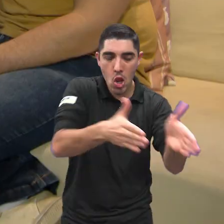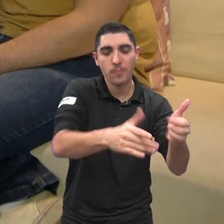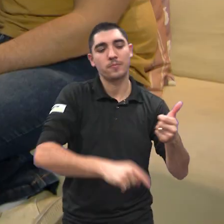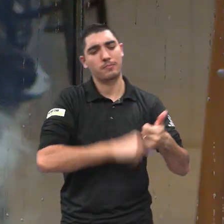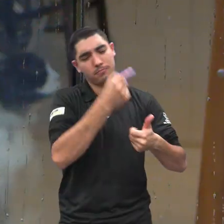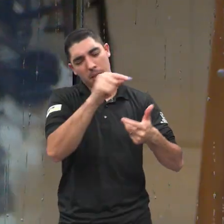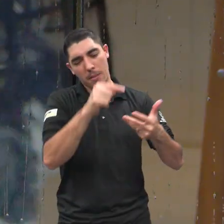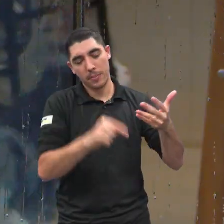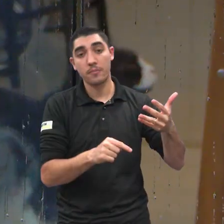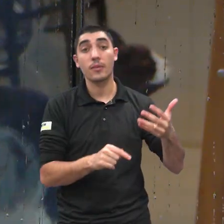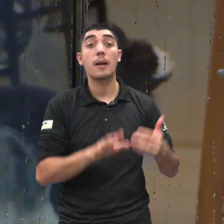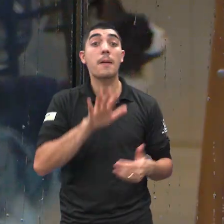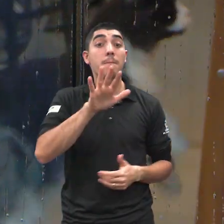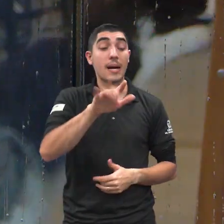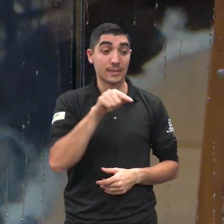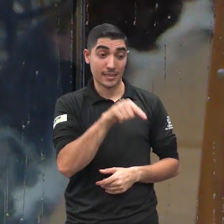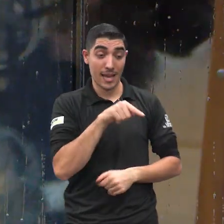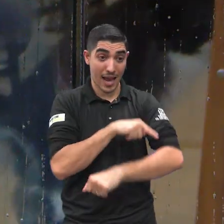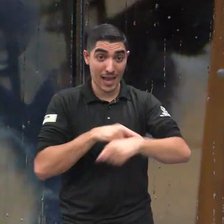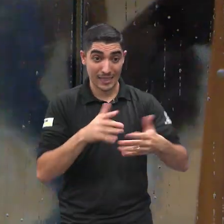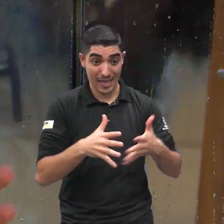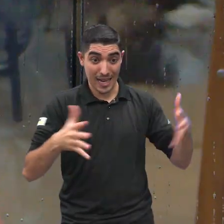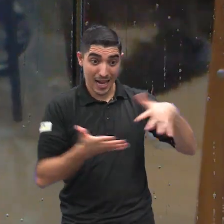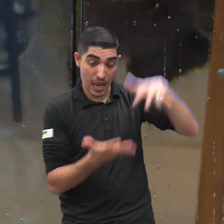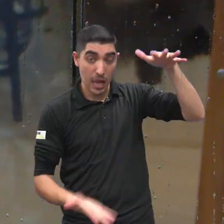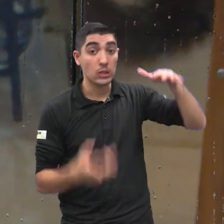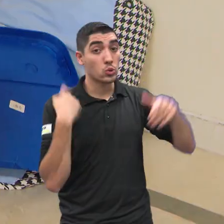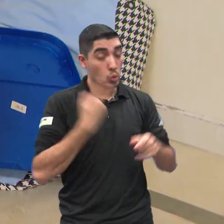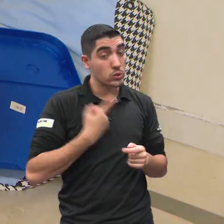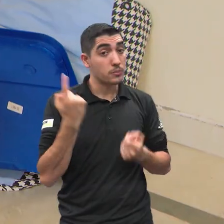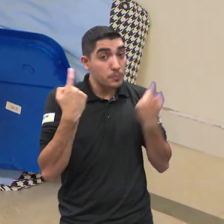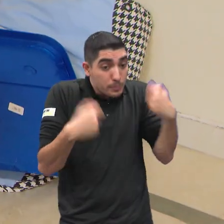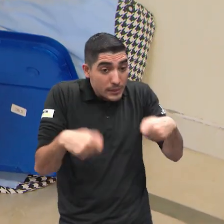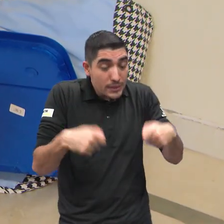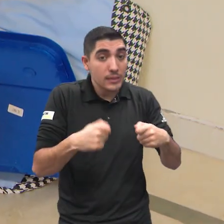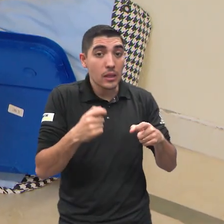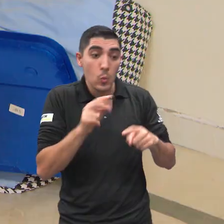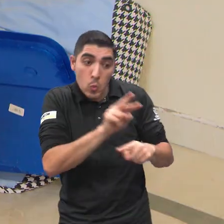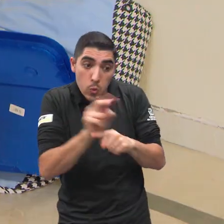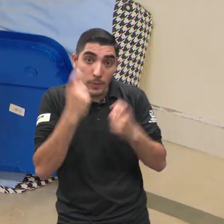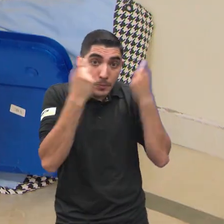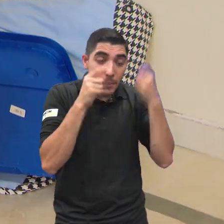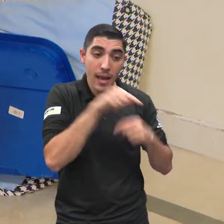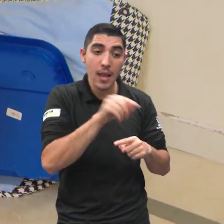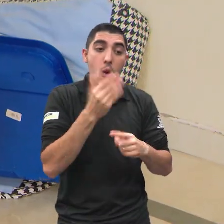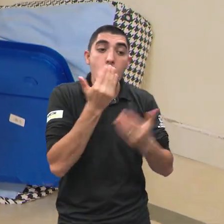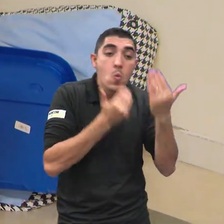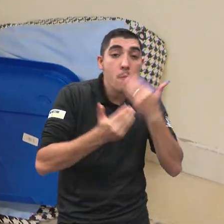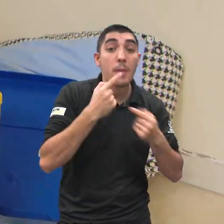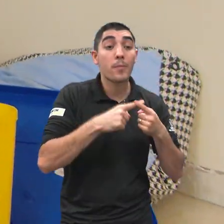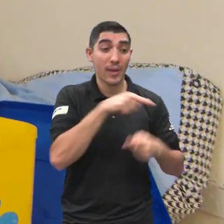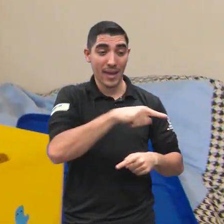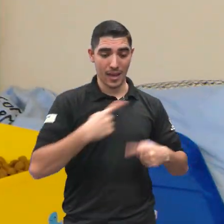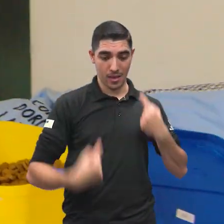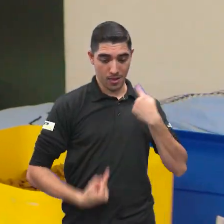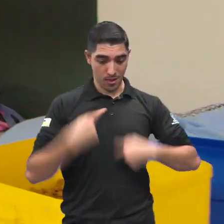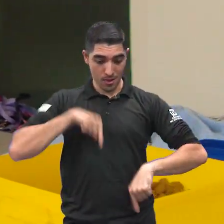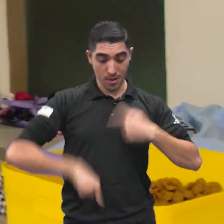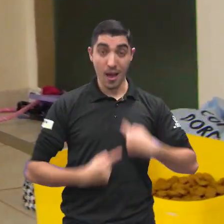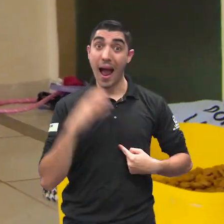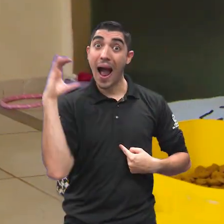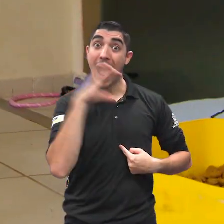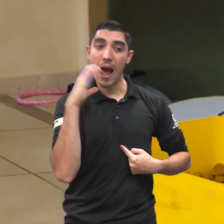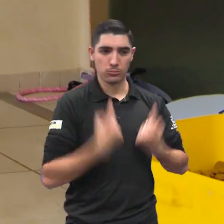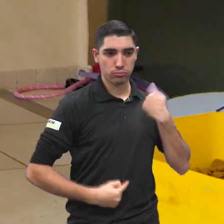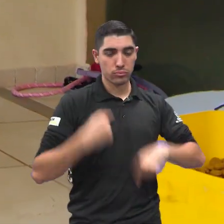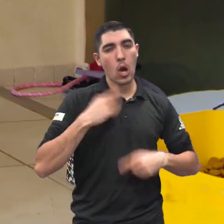e gigantes, a gente tem uma preocupação muito grande com a nutrição, principalmente porque eles são raças que têm um metabolismo um pouco mais acelerado